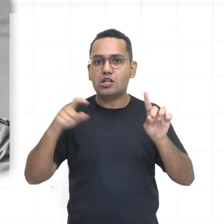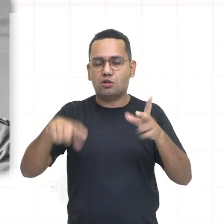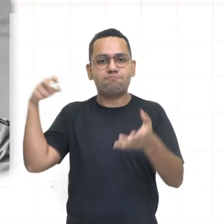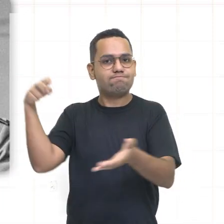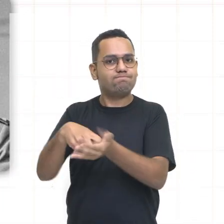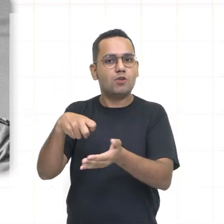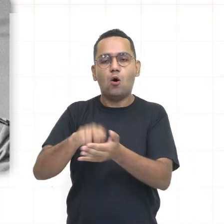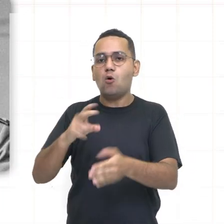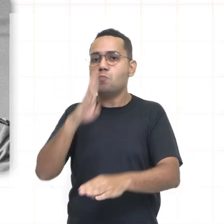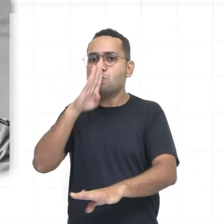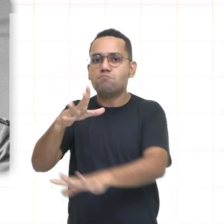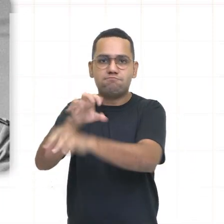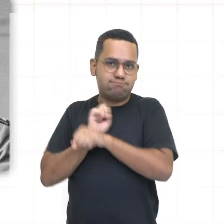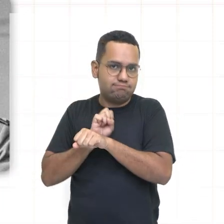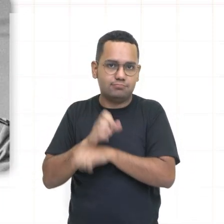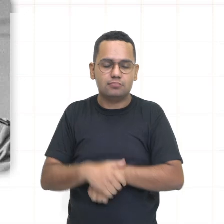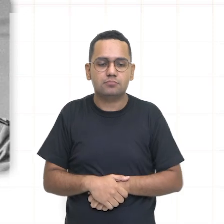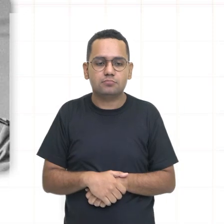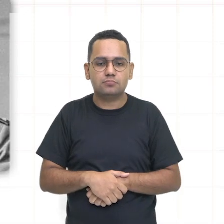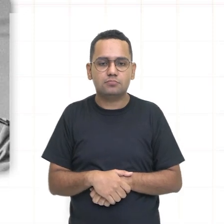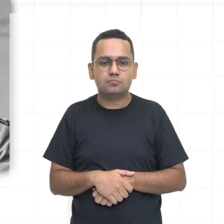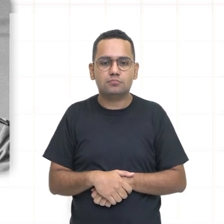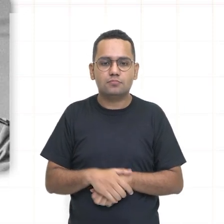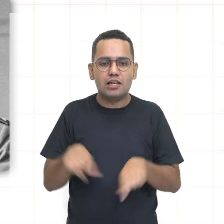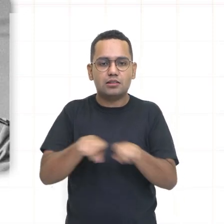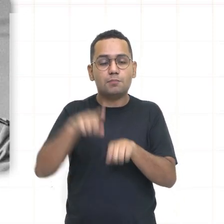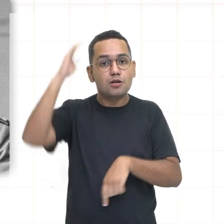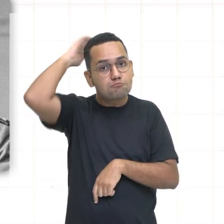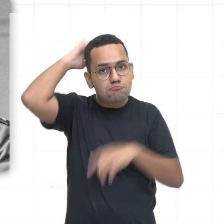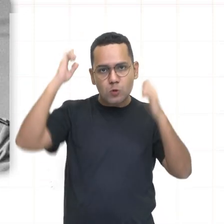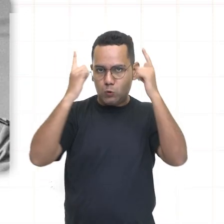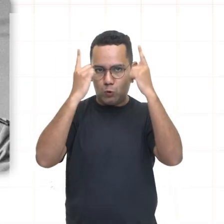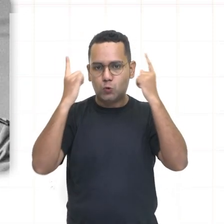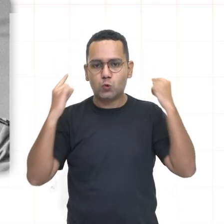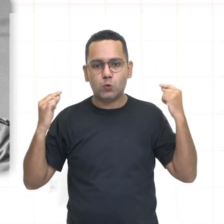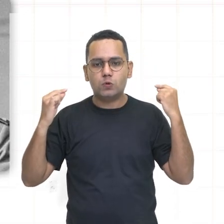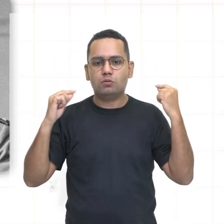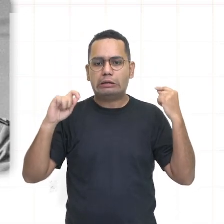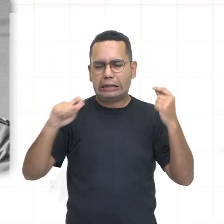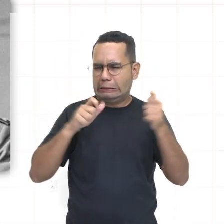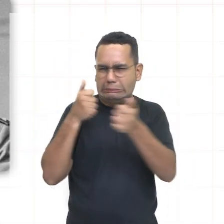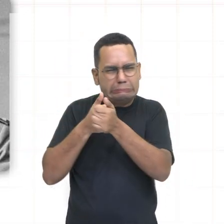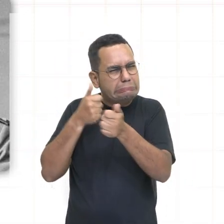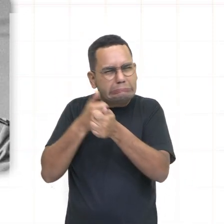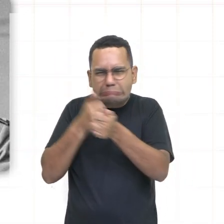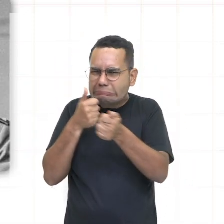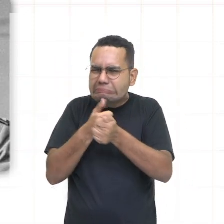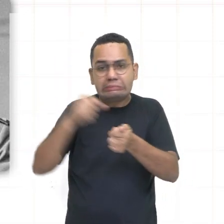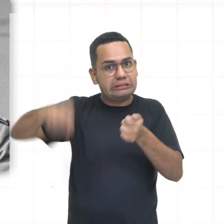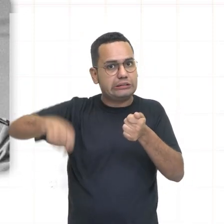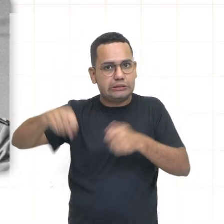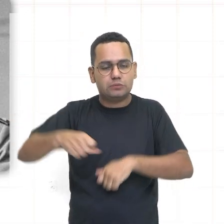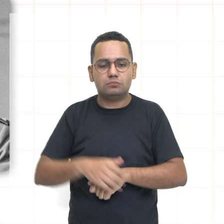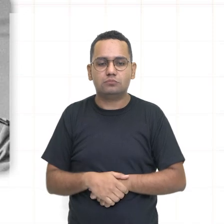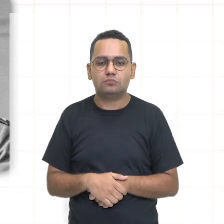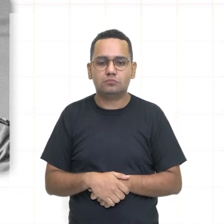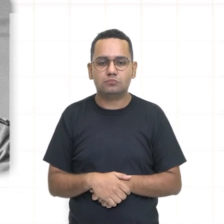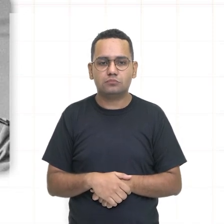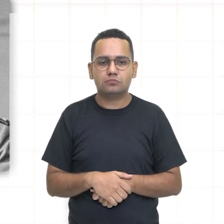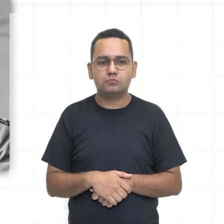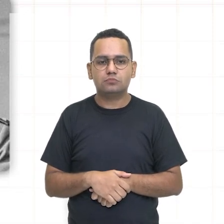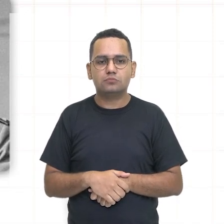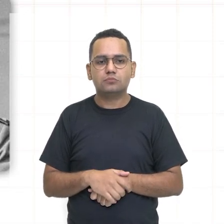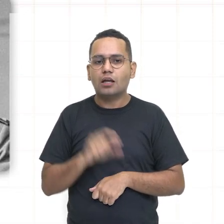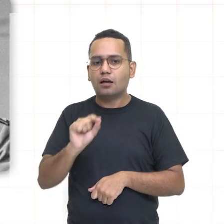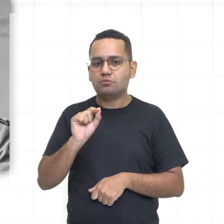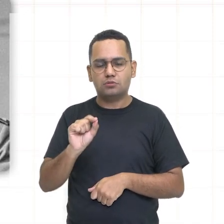repressão. Além dos judeus, que também foram sistematicamente perseguidos, foram excluídos da